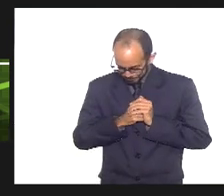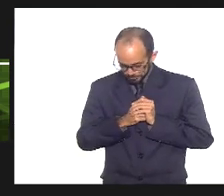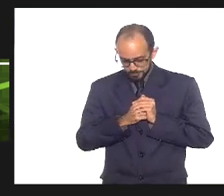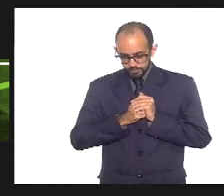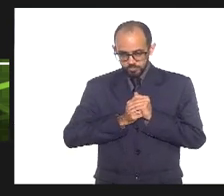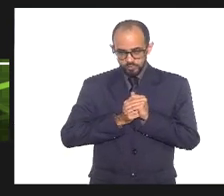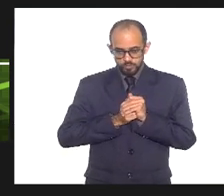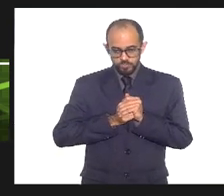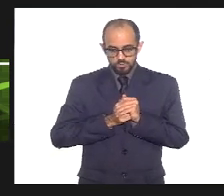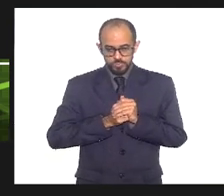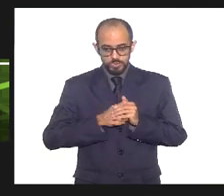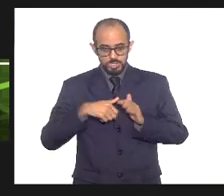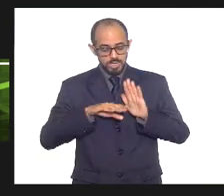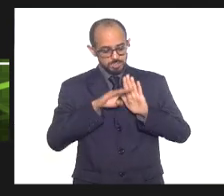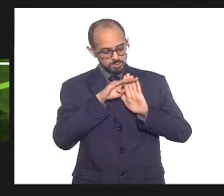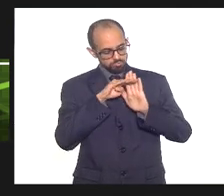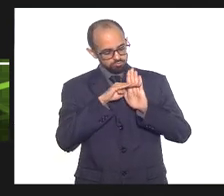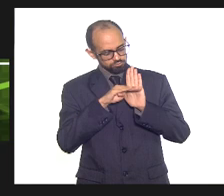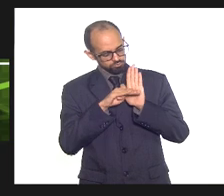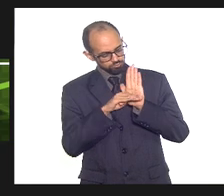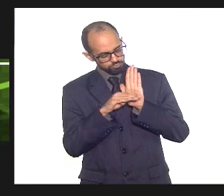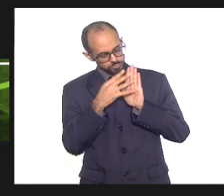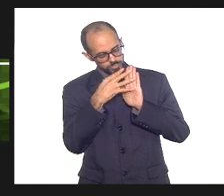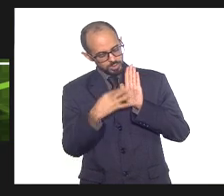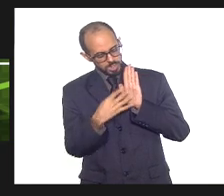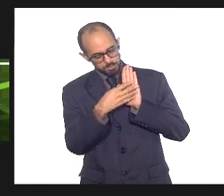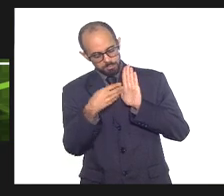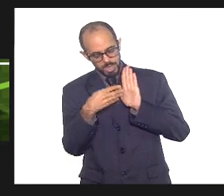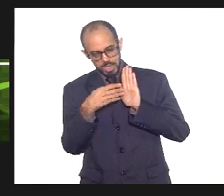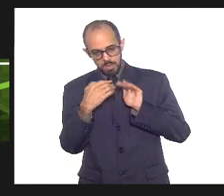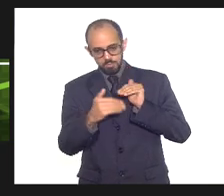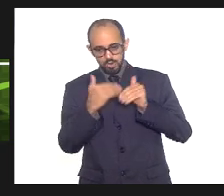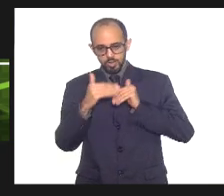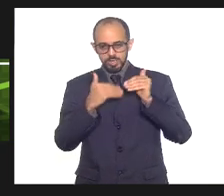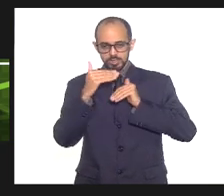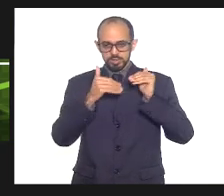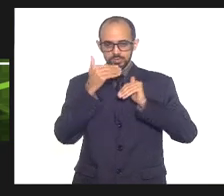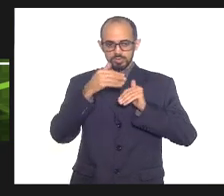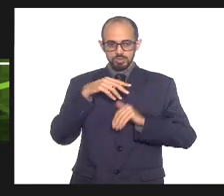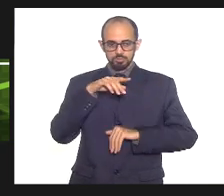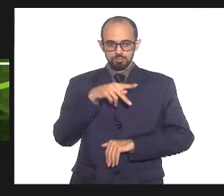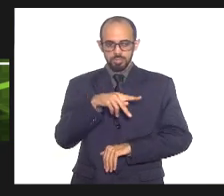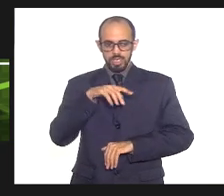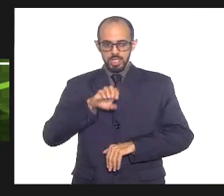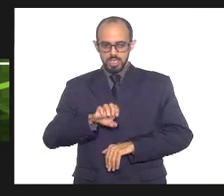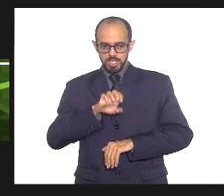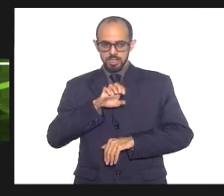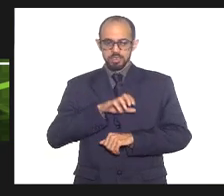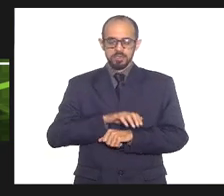essa tabela progressiva de participação especial,